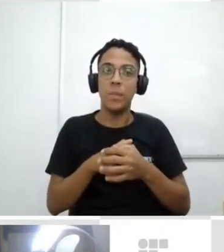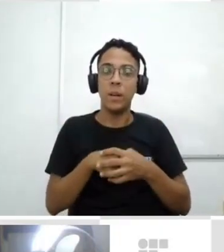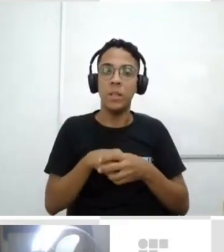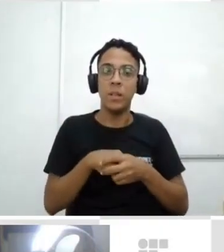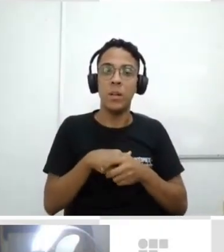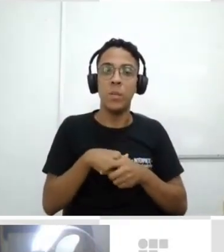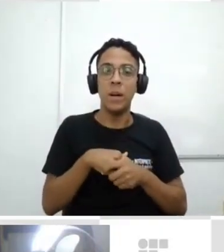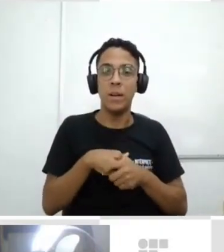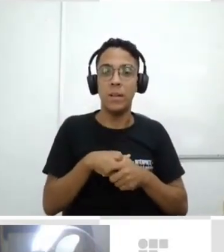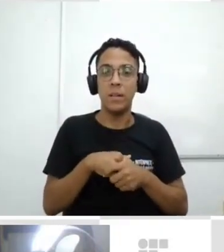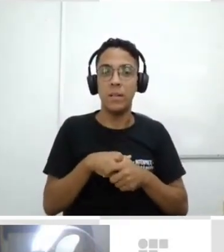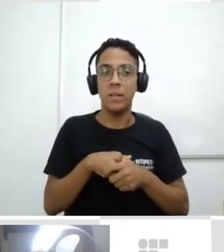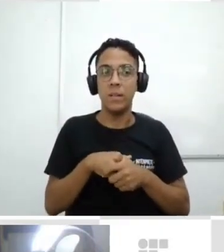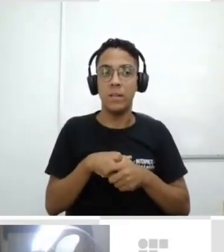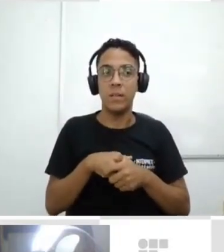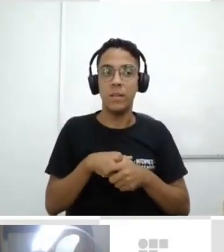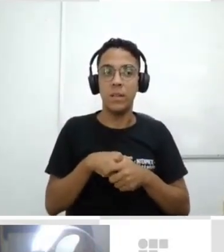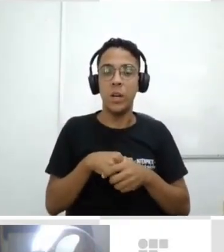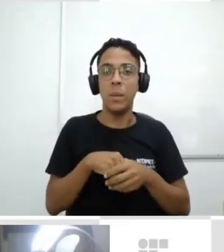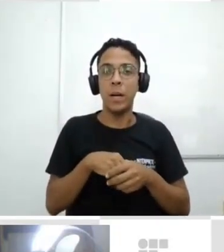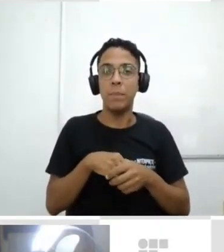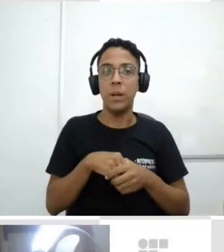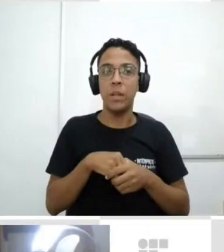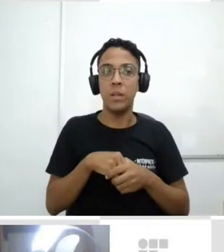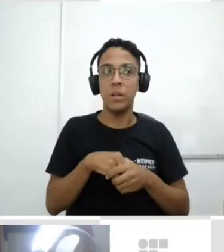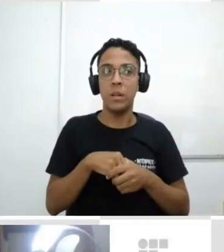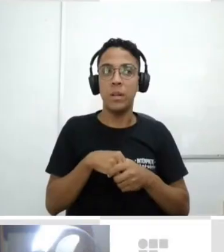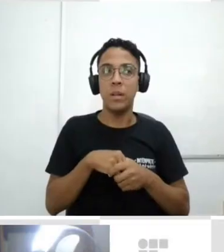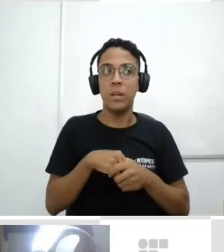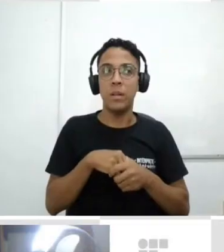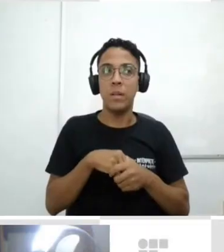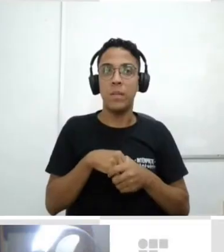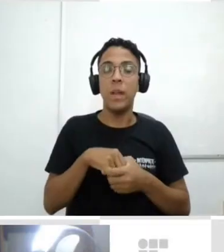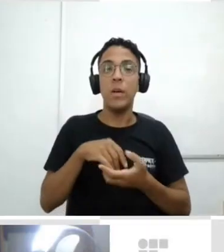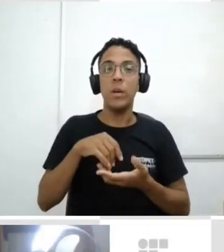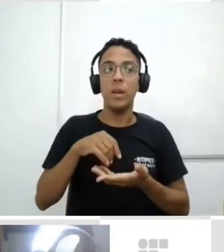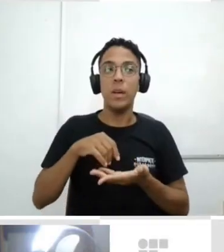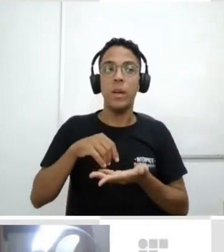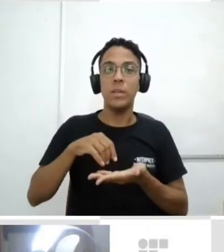Quer dizer, para pegar o começo da pergunta, né?